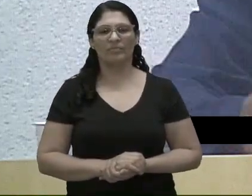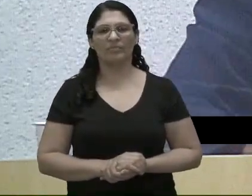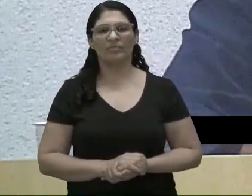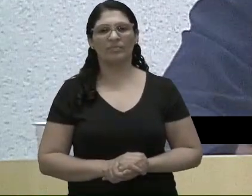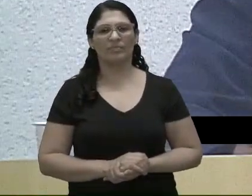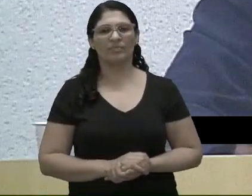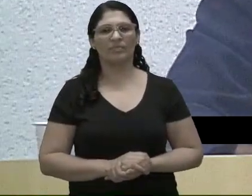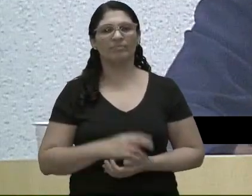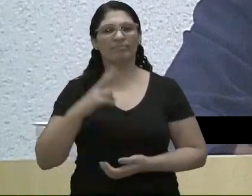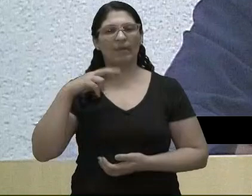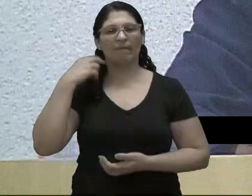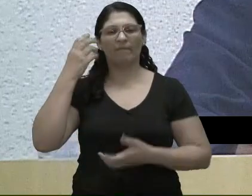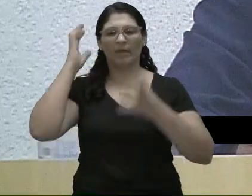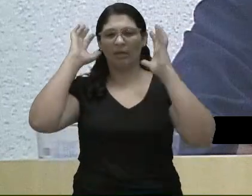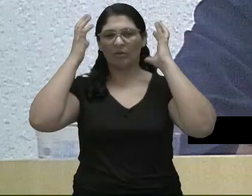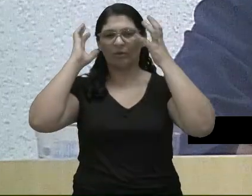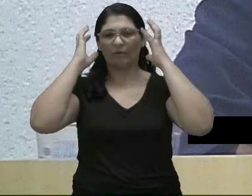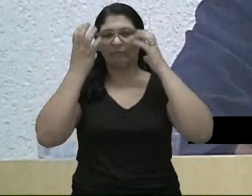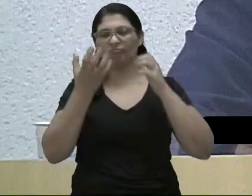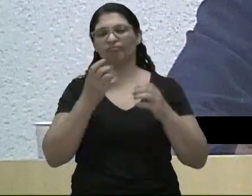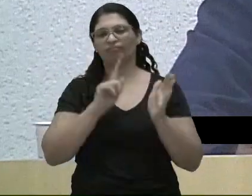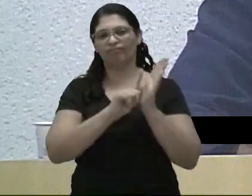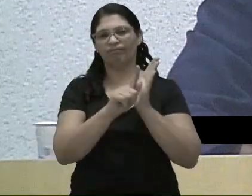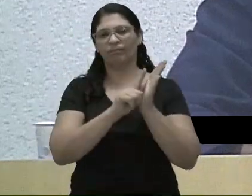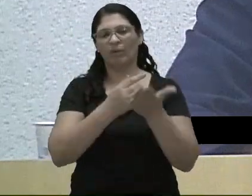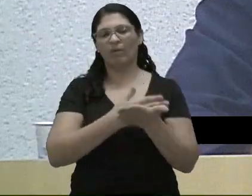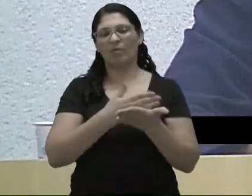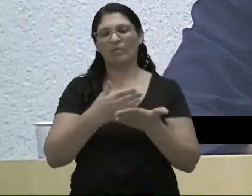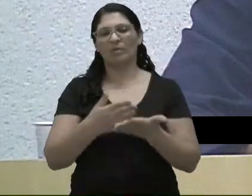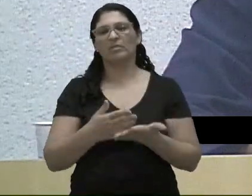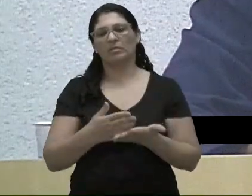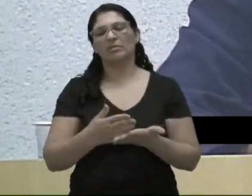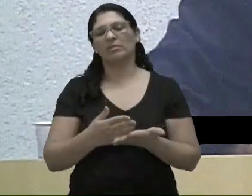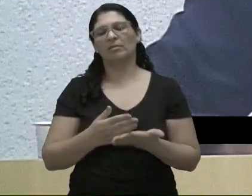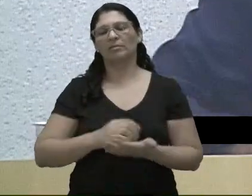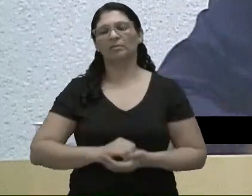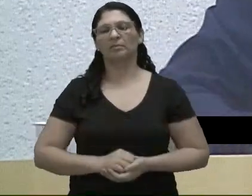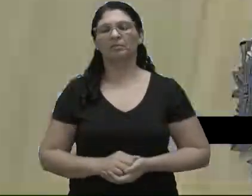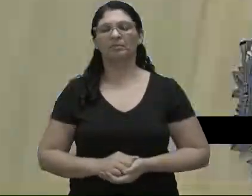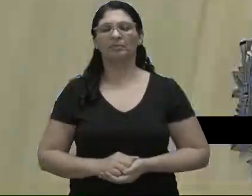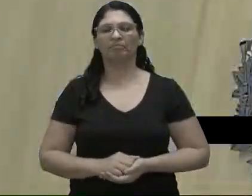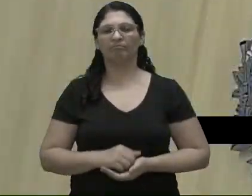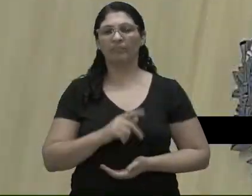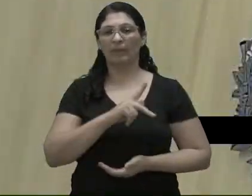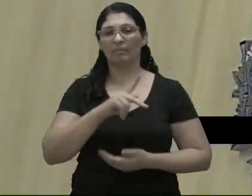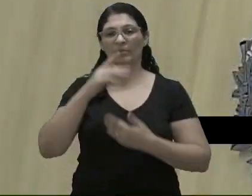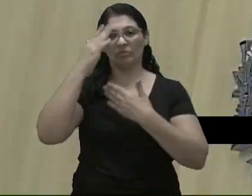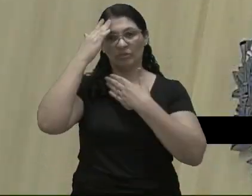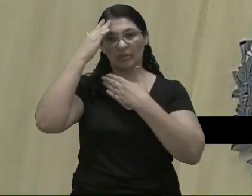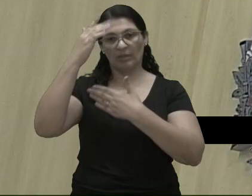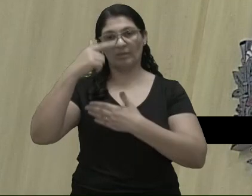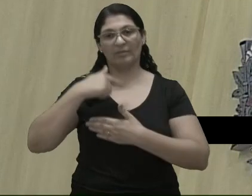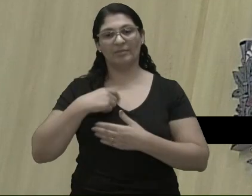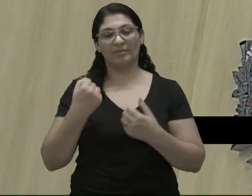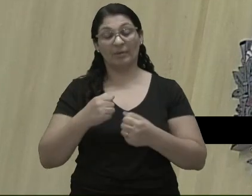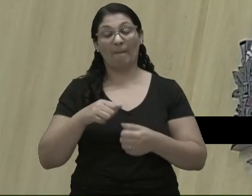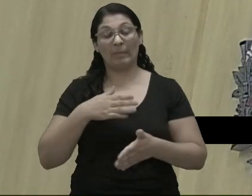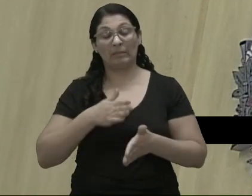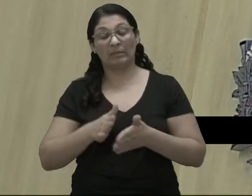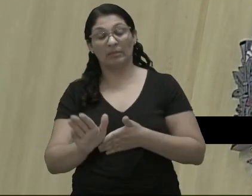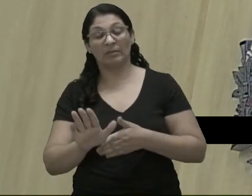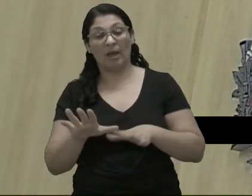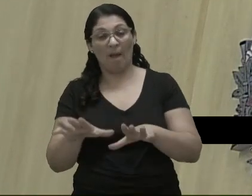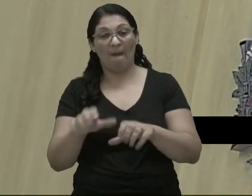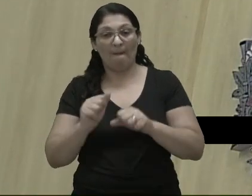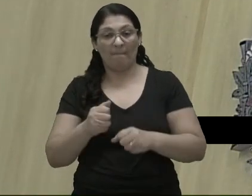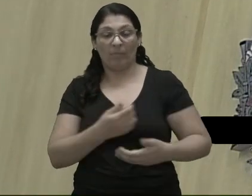A vereadora Vivi, acho que gostaria de começar e eu vou dar essa honra para ela. Presidente, eu agradeço que eu vou ter que buscar minha bebê.